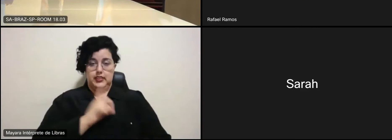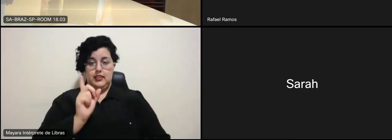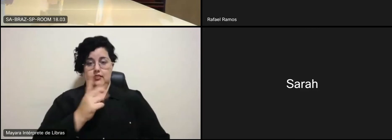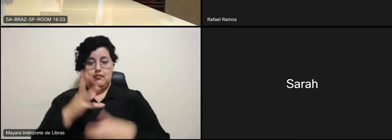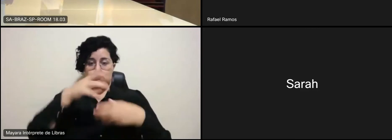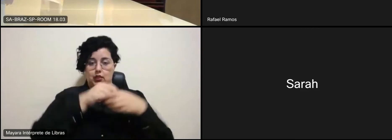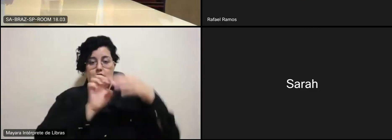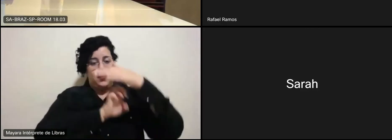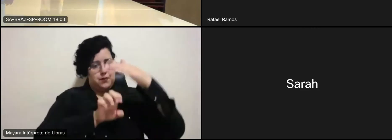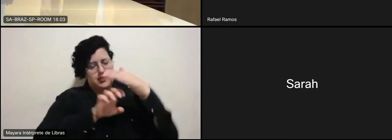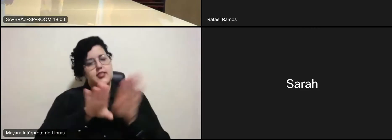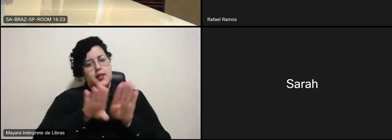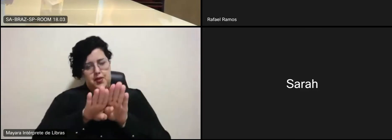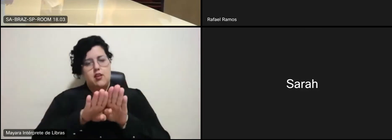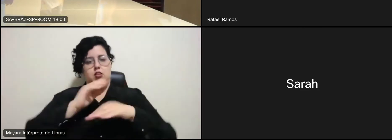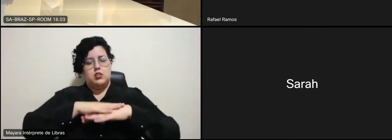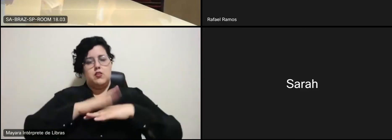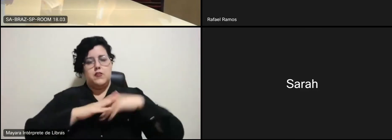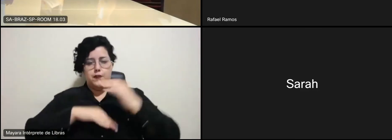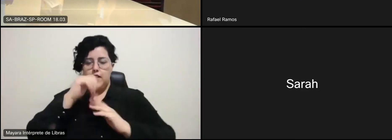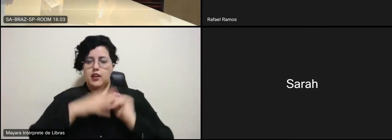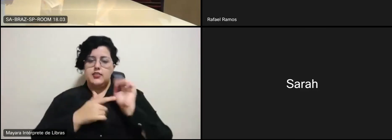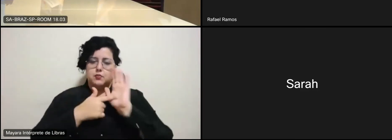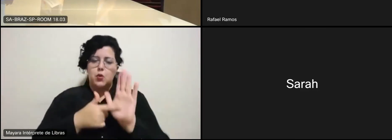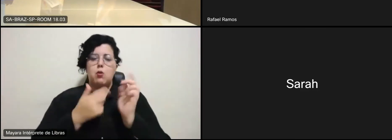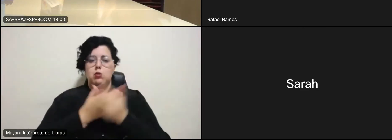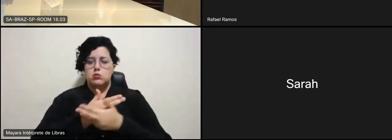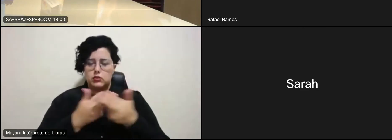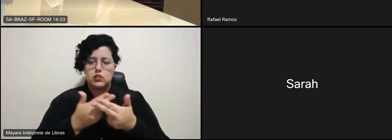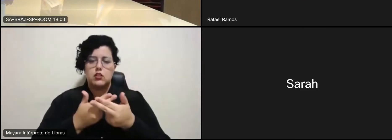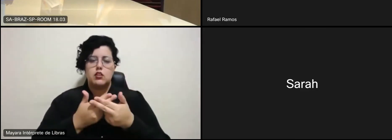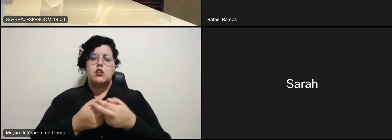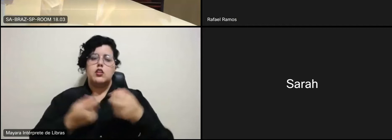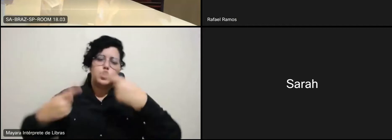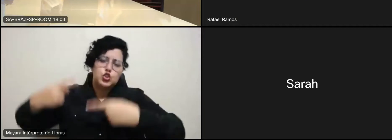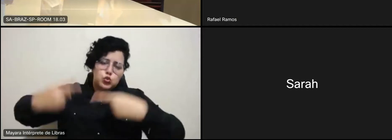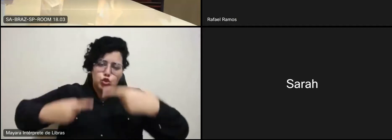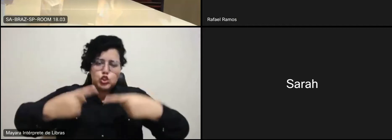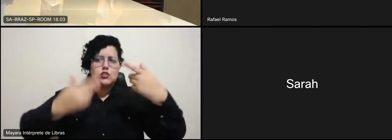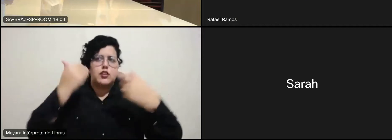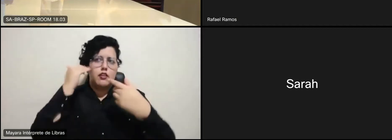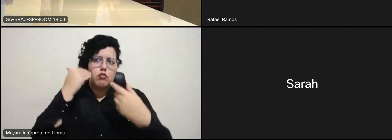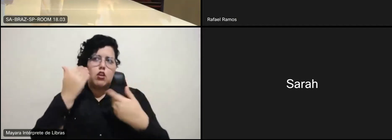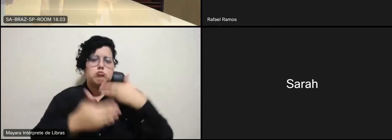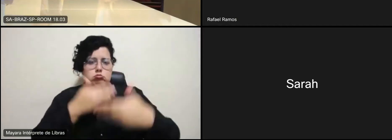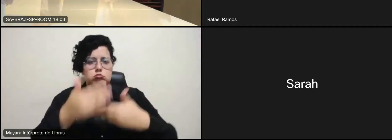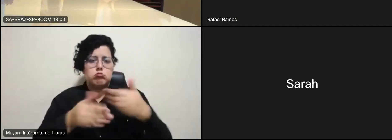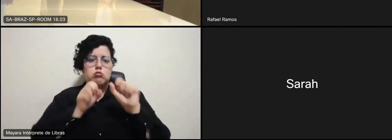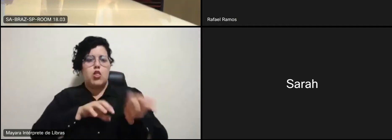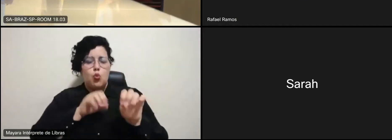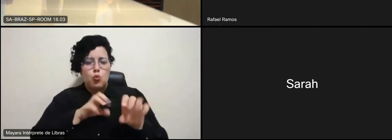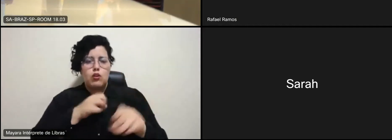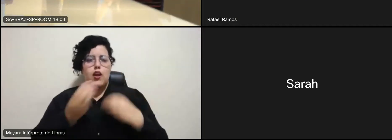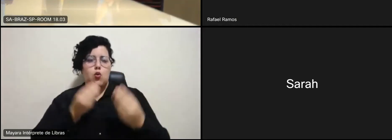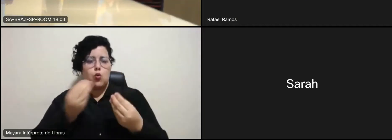também abriram as portas para a gente poder participar de. Vamos discutir, vamos entender, sabe? Vamos educar as